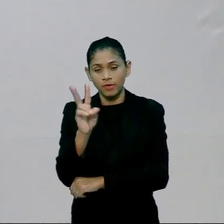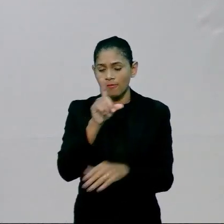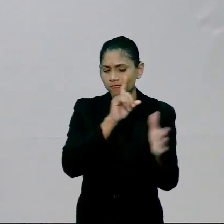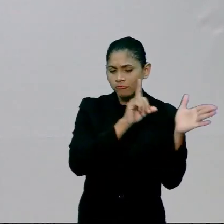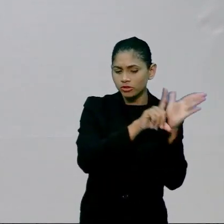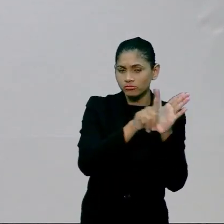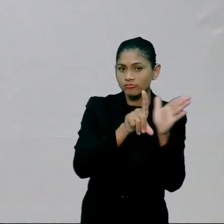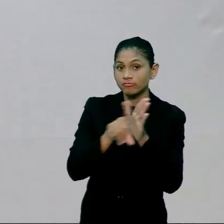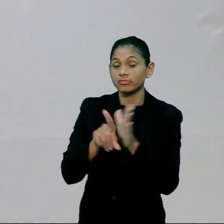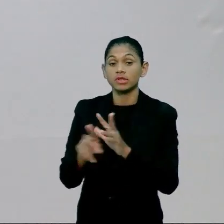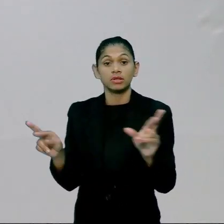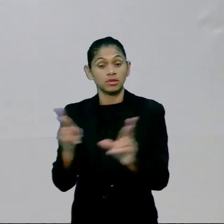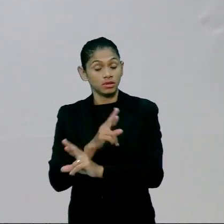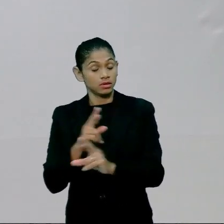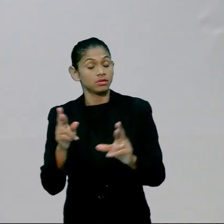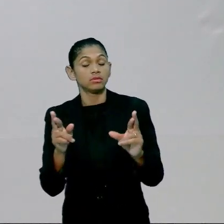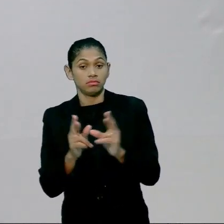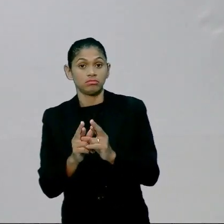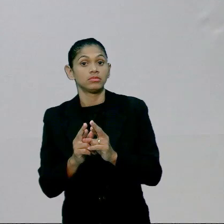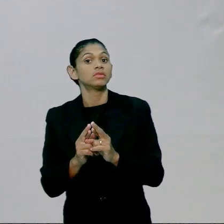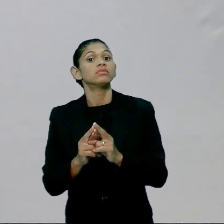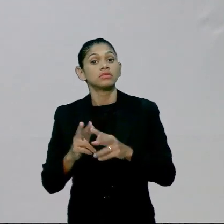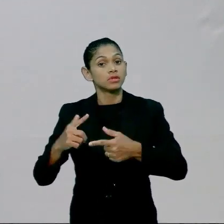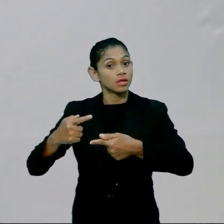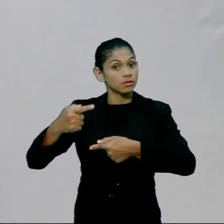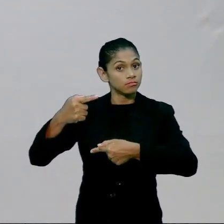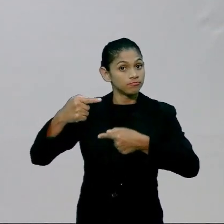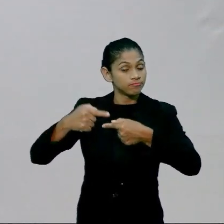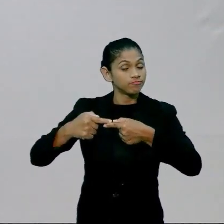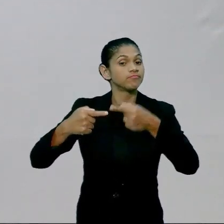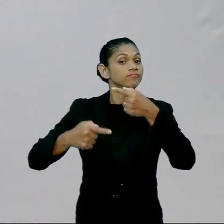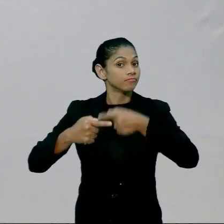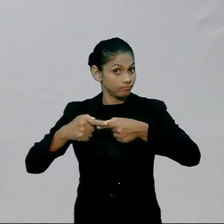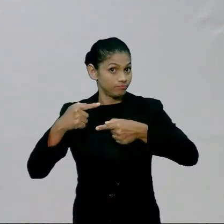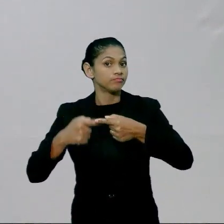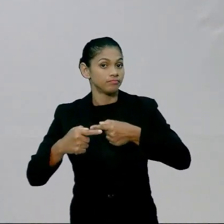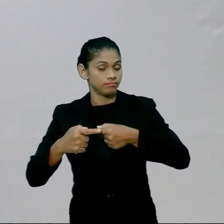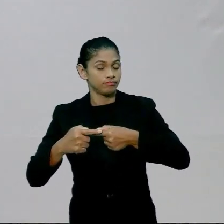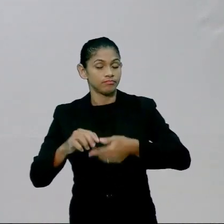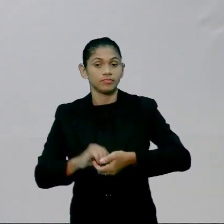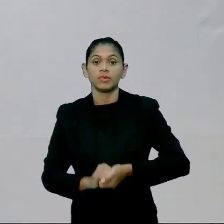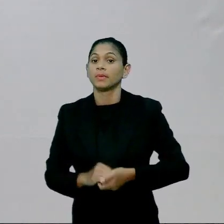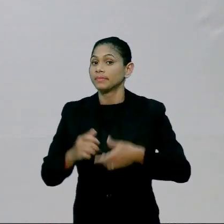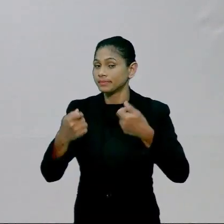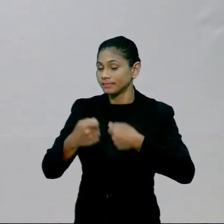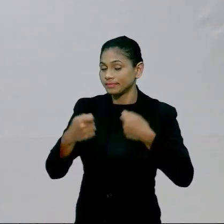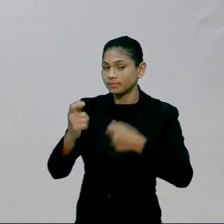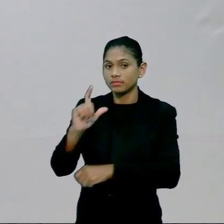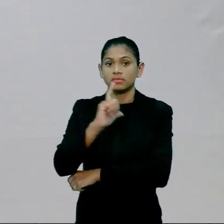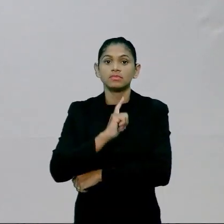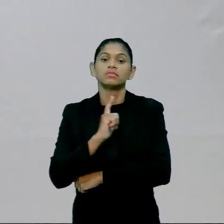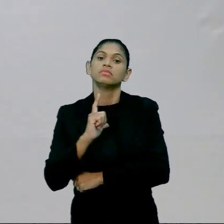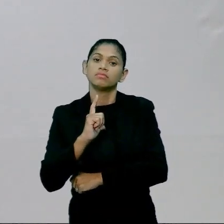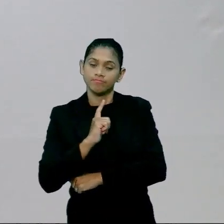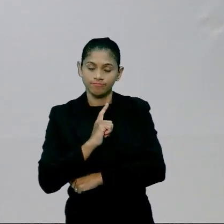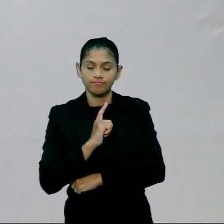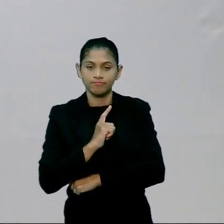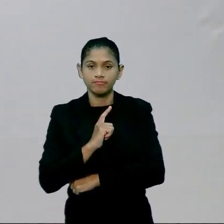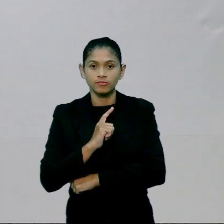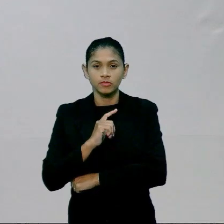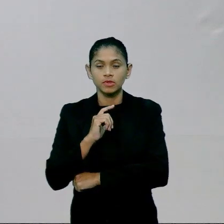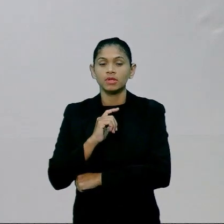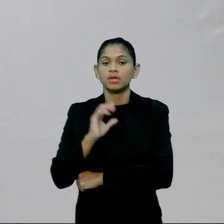especificamente geometria espacial, porque ela é um pouco mais difícil e você tem que ter uma noção melhor desse